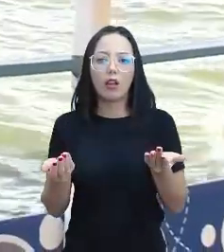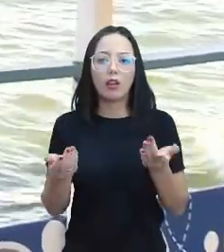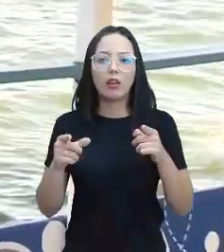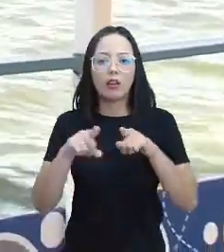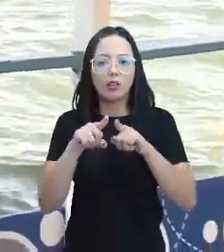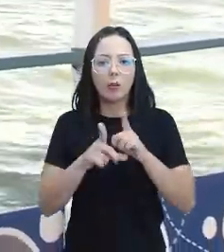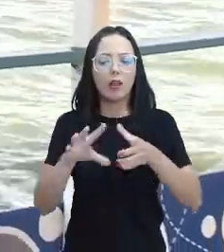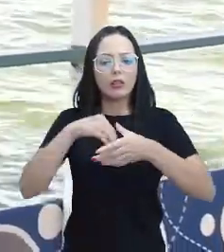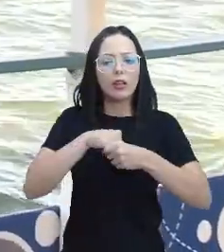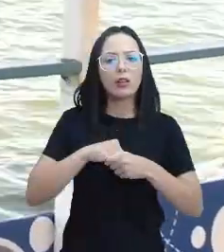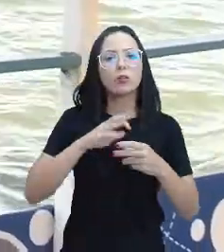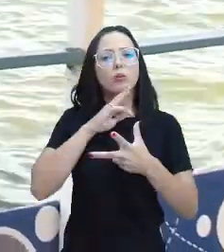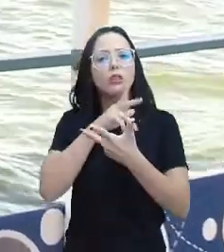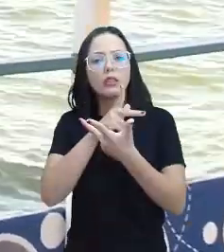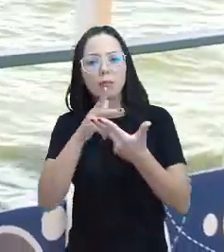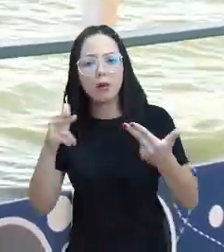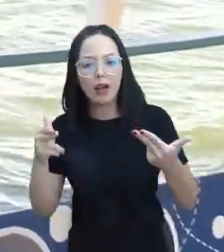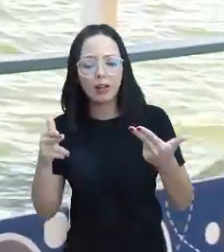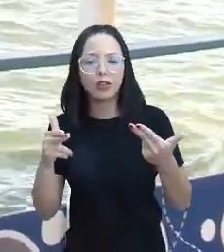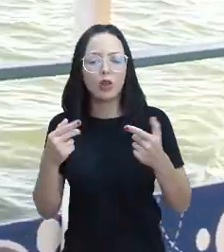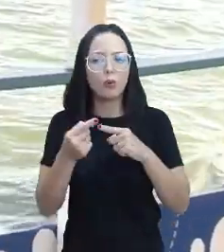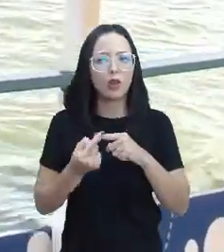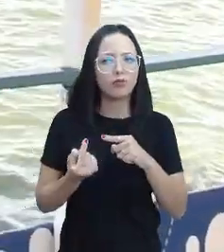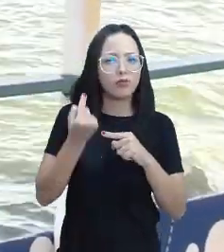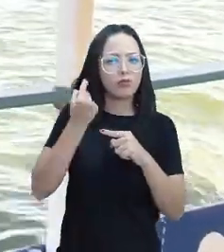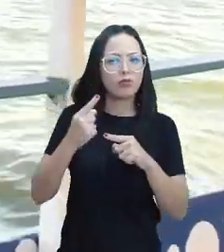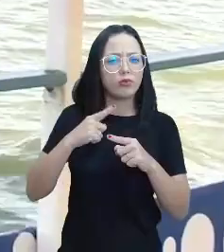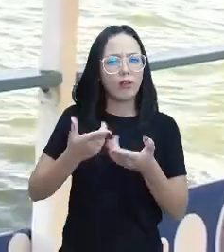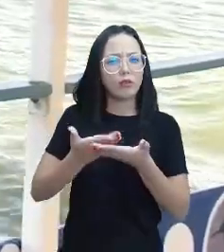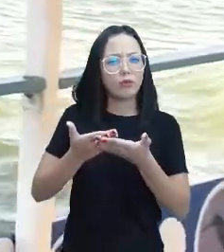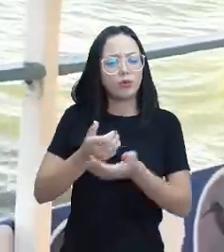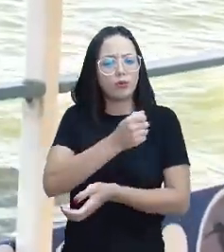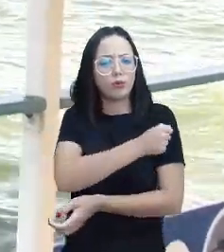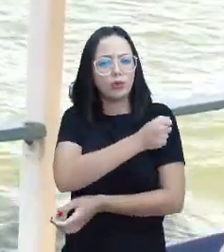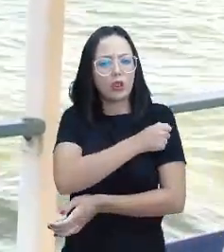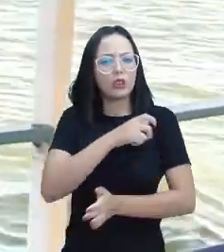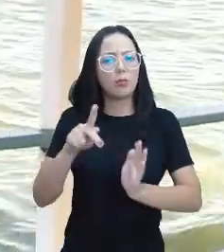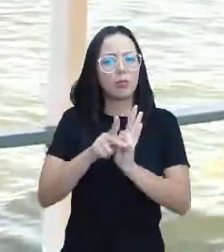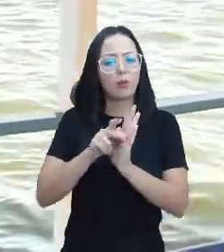em animais. Há pouco, um estudante de Itajaí, Santa